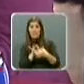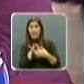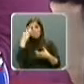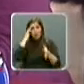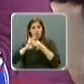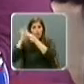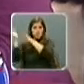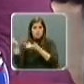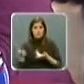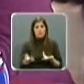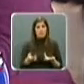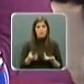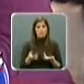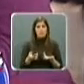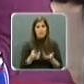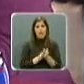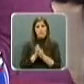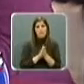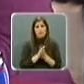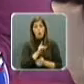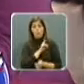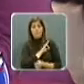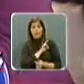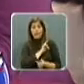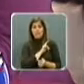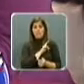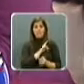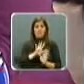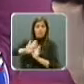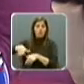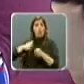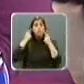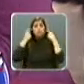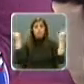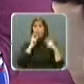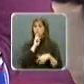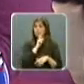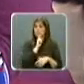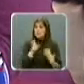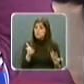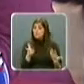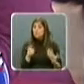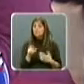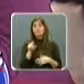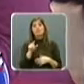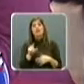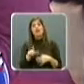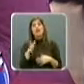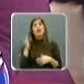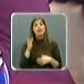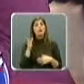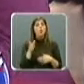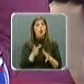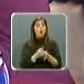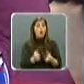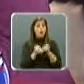lógica de beneficiar o privado em detrimento do público, eventualmente, de conseguir resolver um problema que